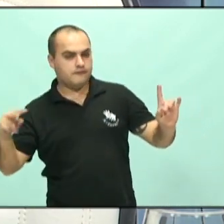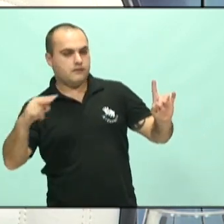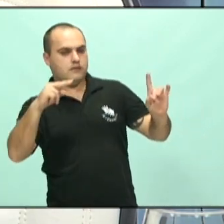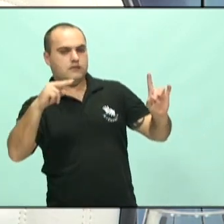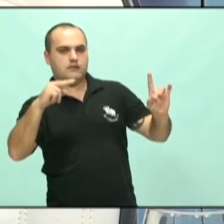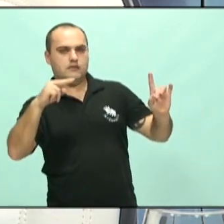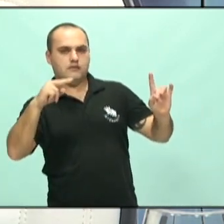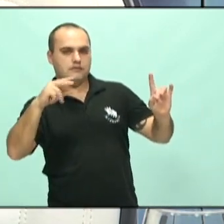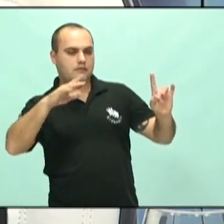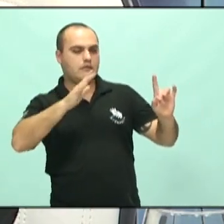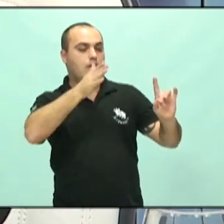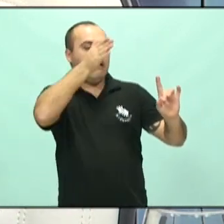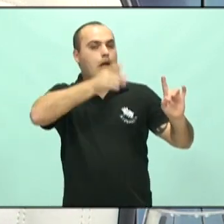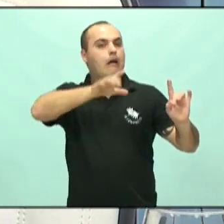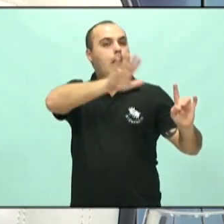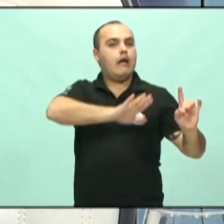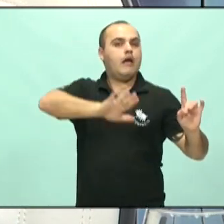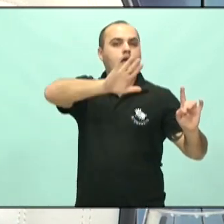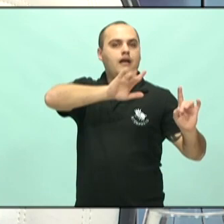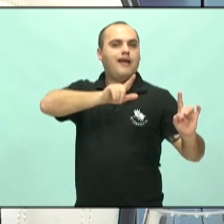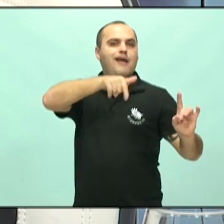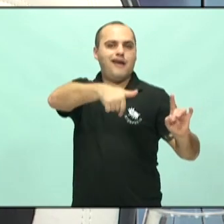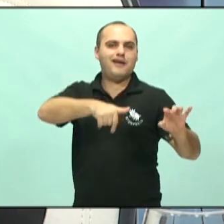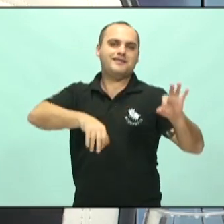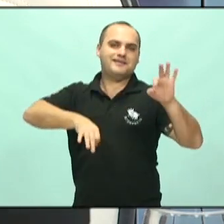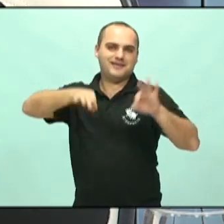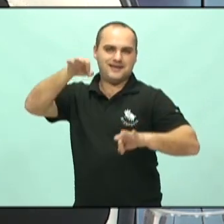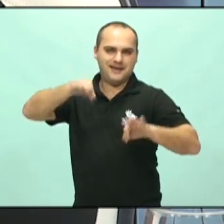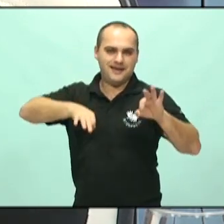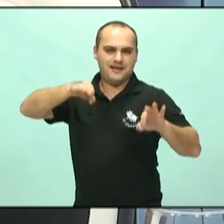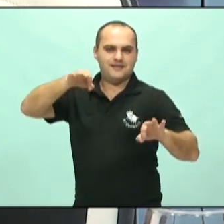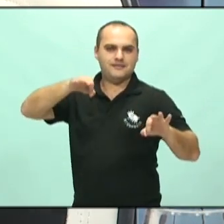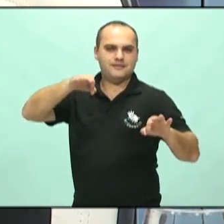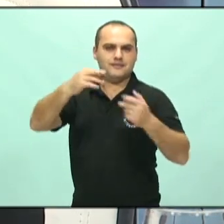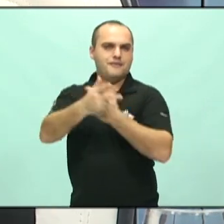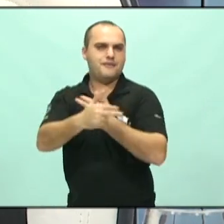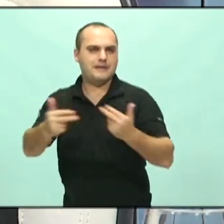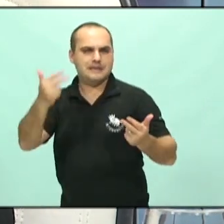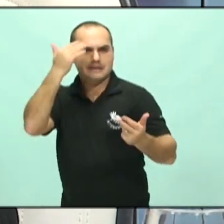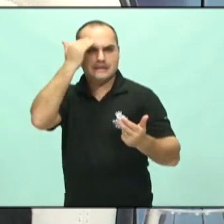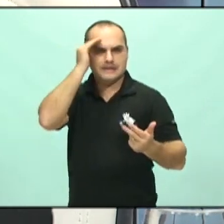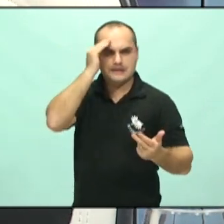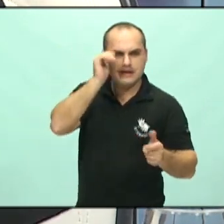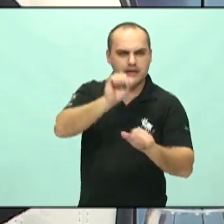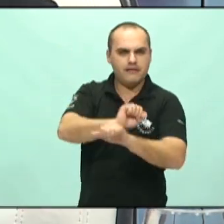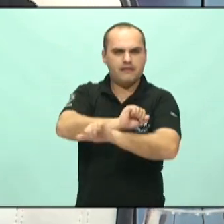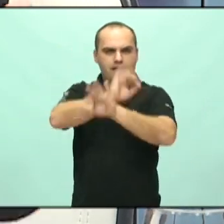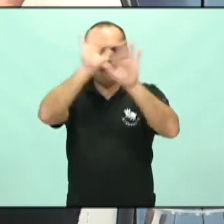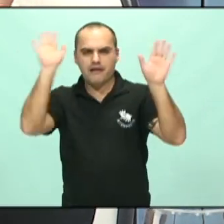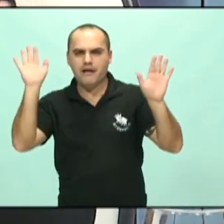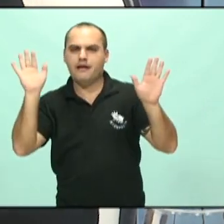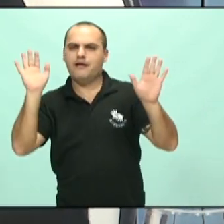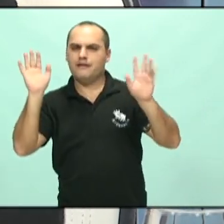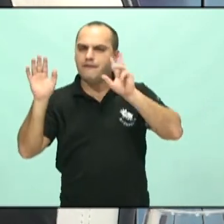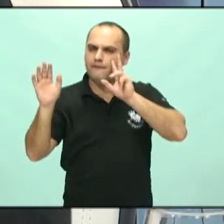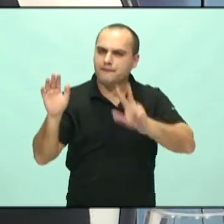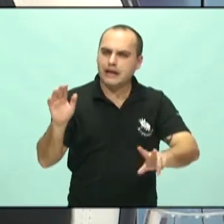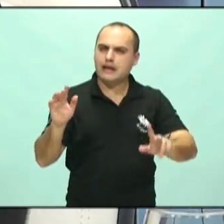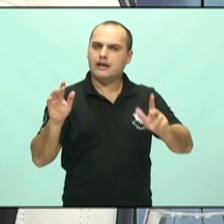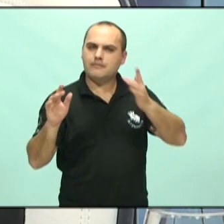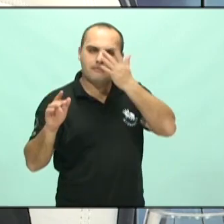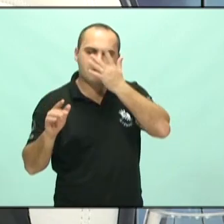mágica, essa fruição, esse entendimento, esse pulsar, esse suar diferente, esse rir, esse